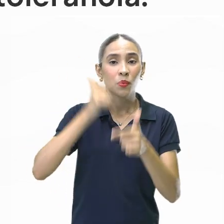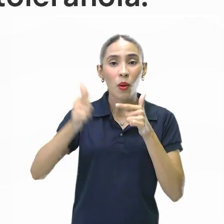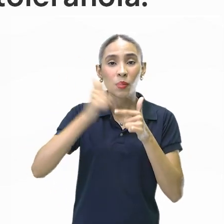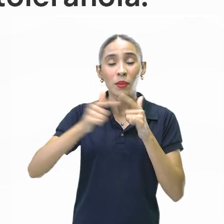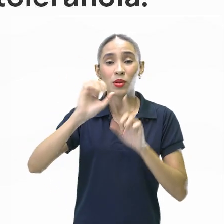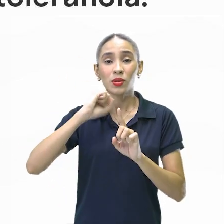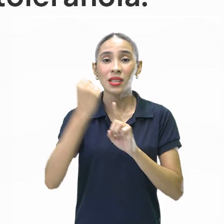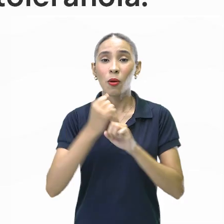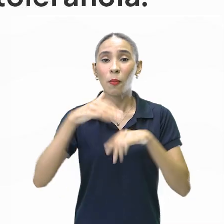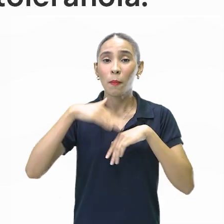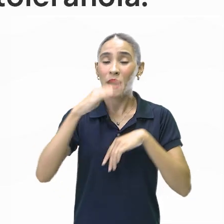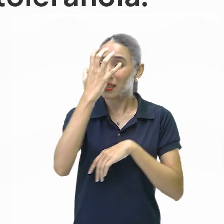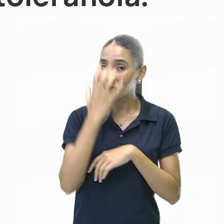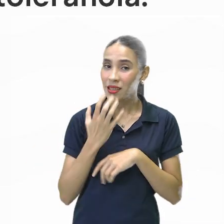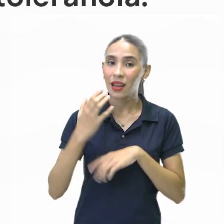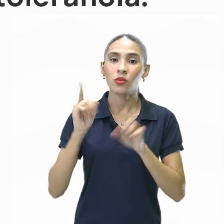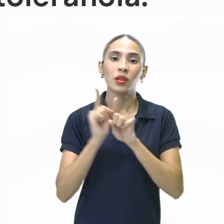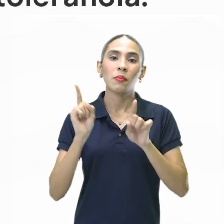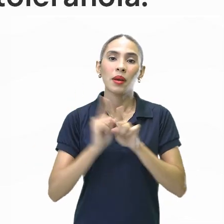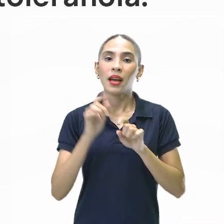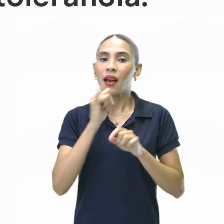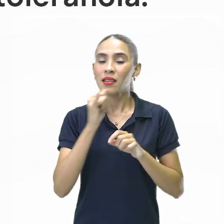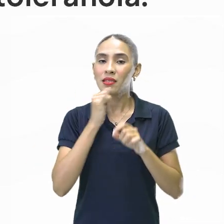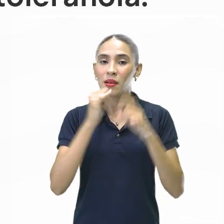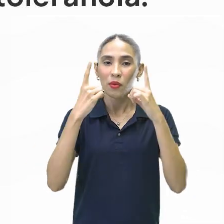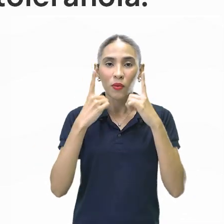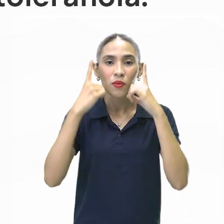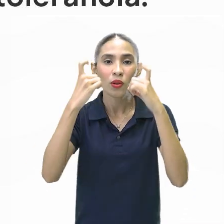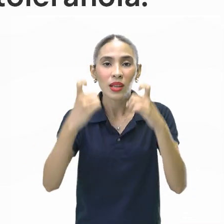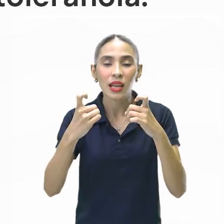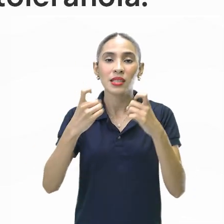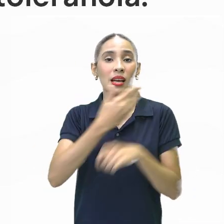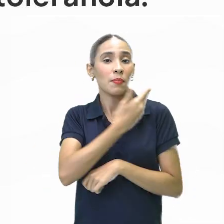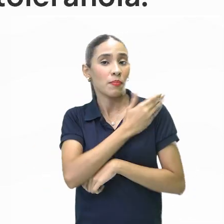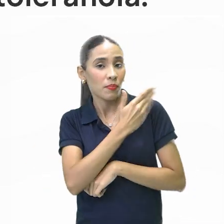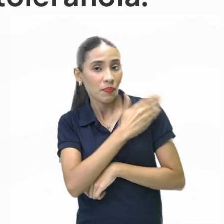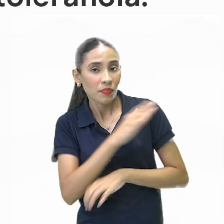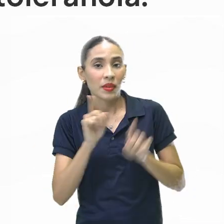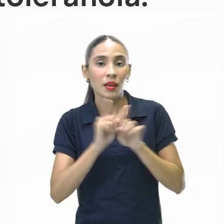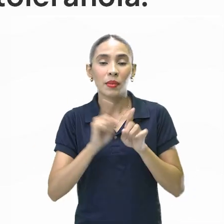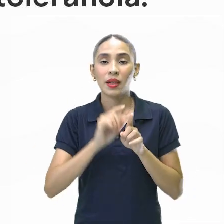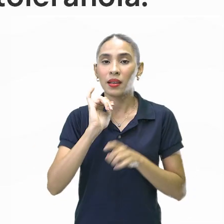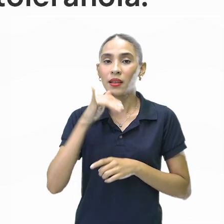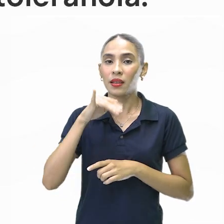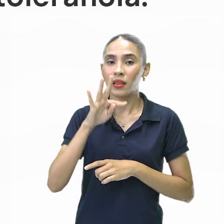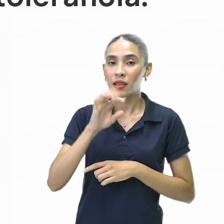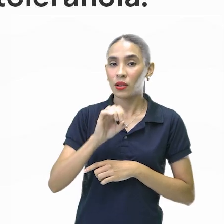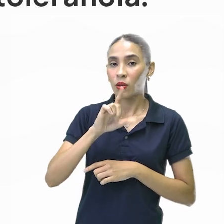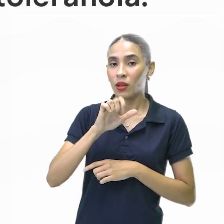amplo, envolvendo questões como vandalismo, racismo e intolerância. E é